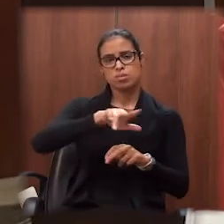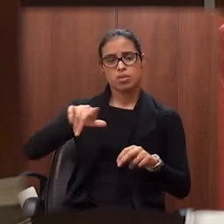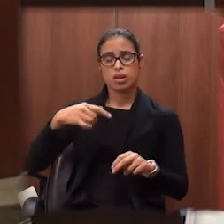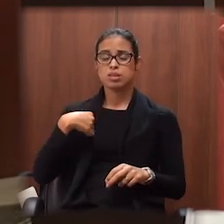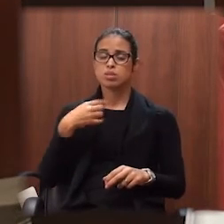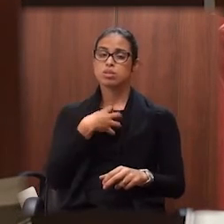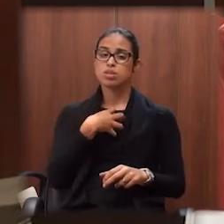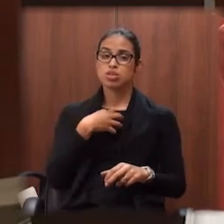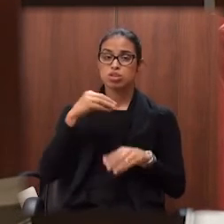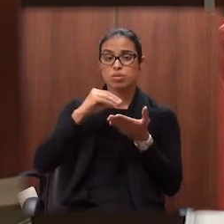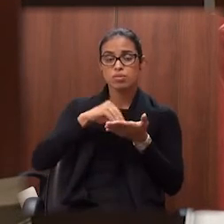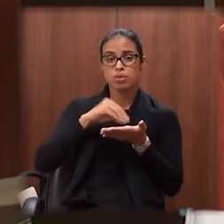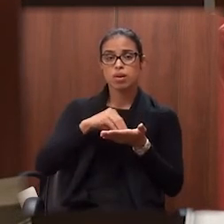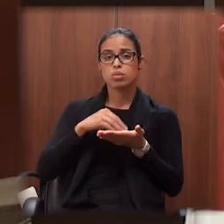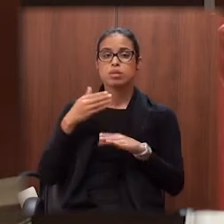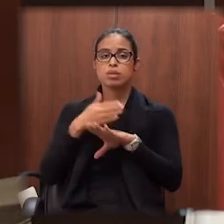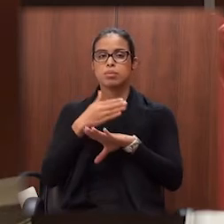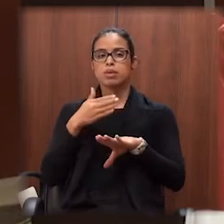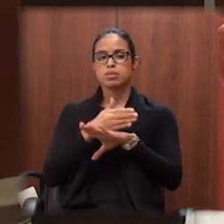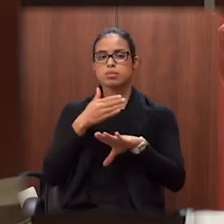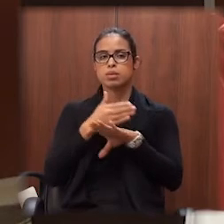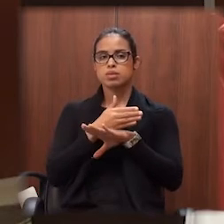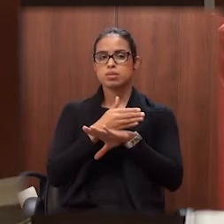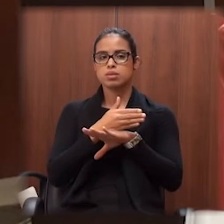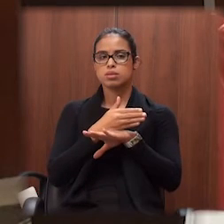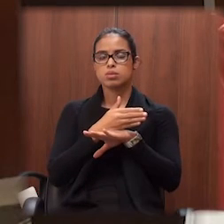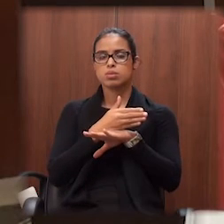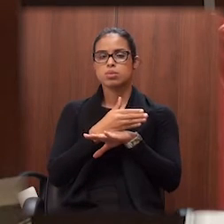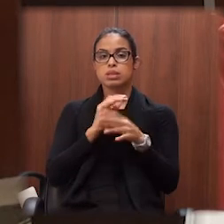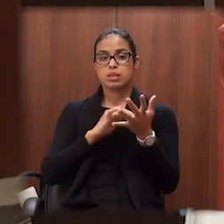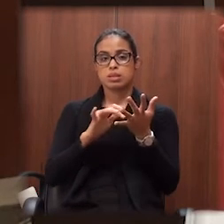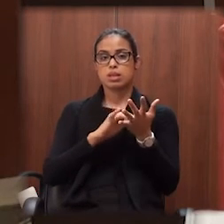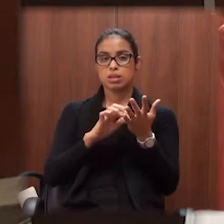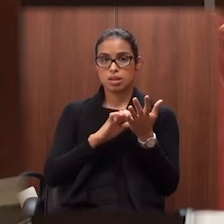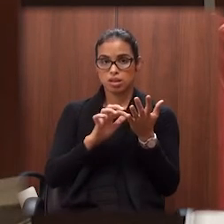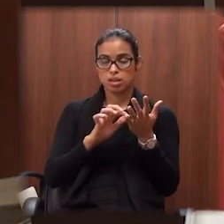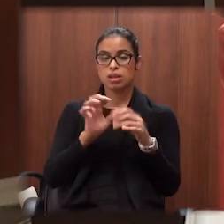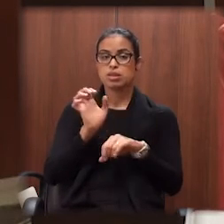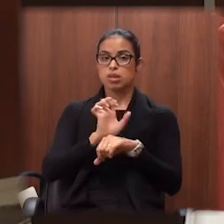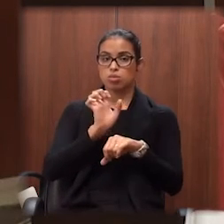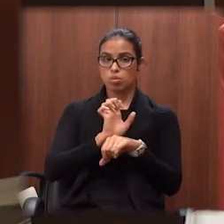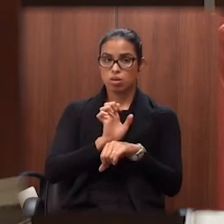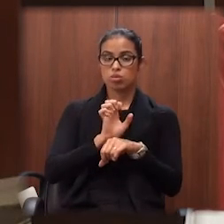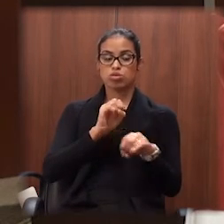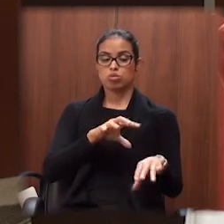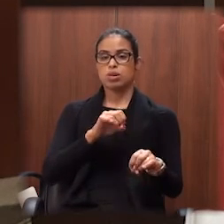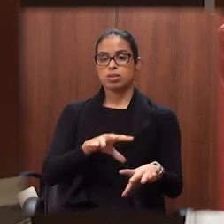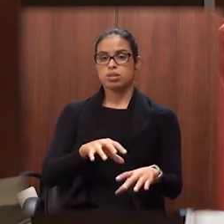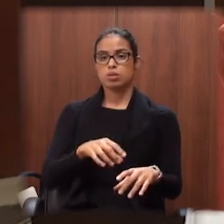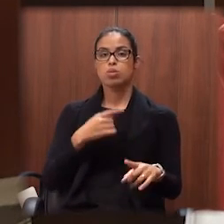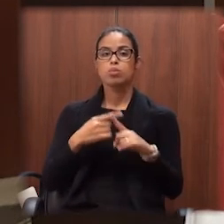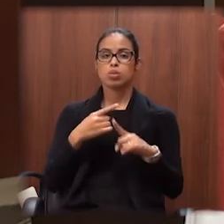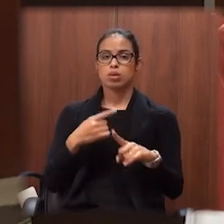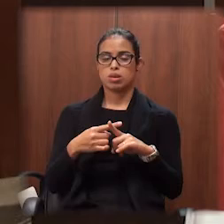da participação maior da Secretaria Estadual de Educação,